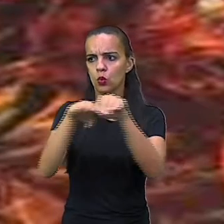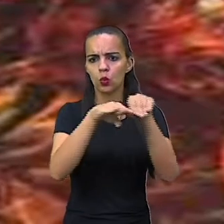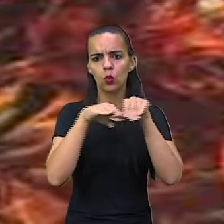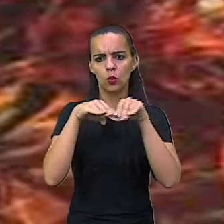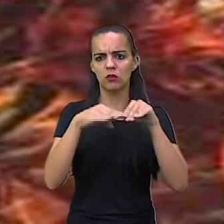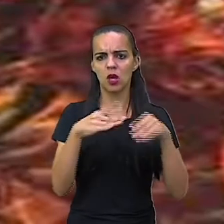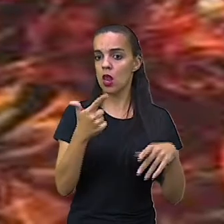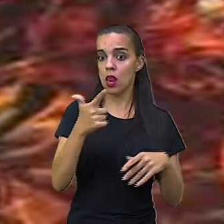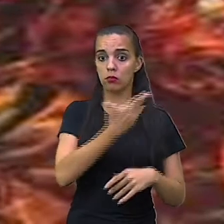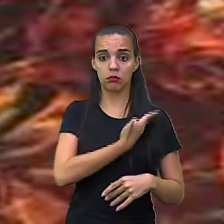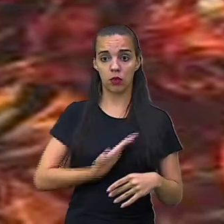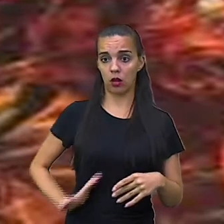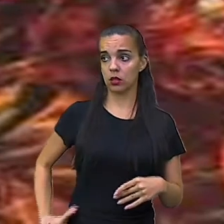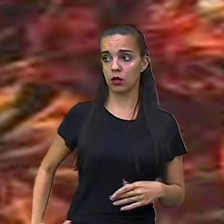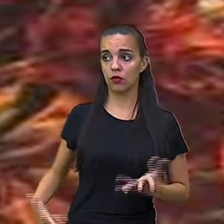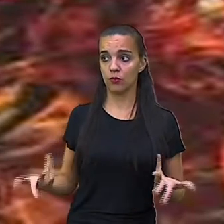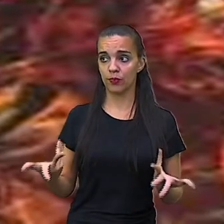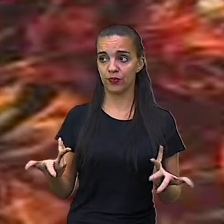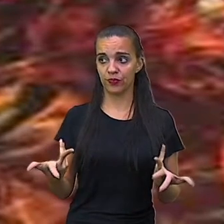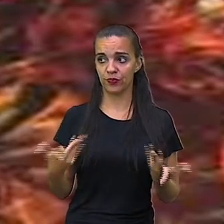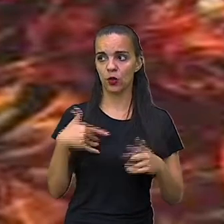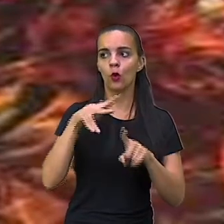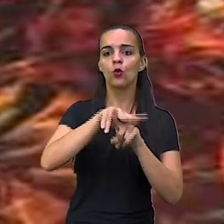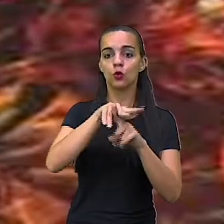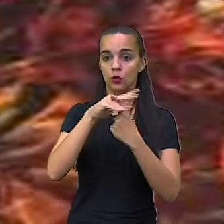governo. O socialismo já vai ter um